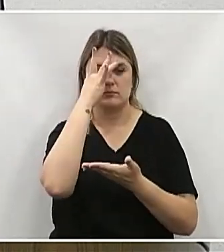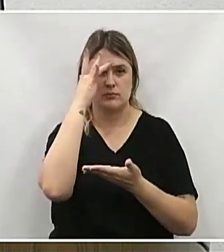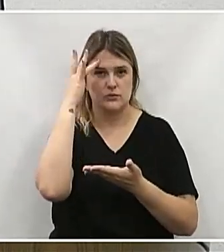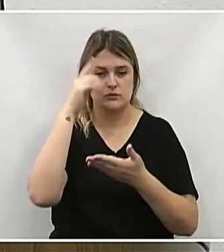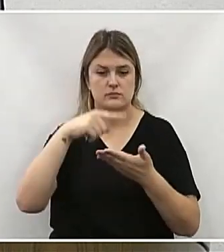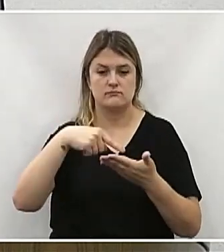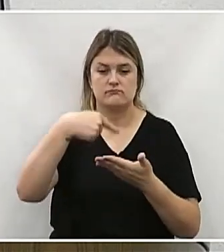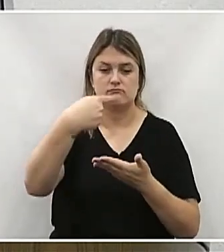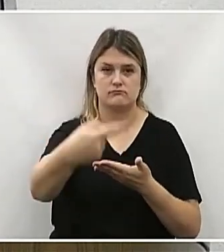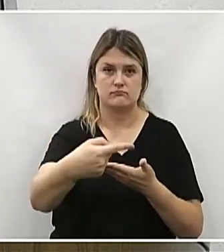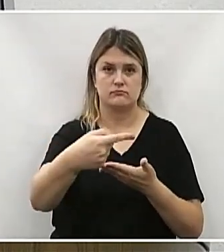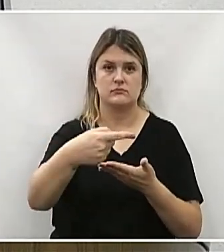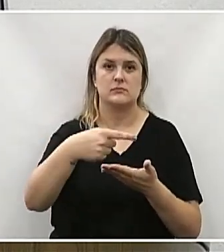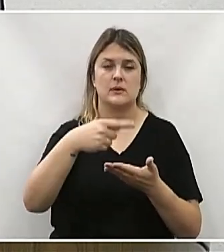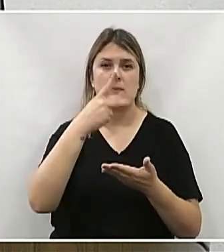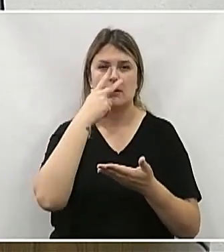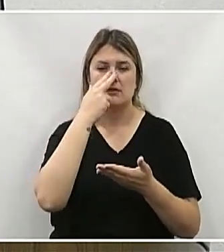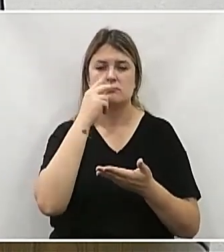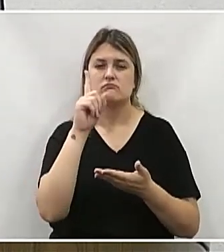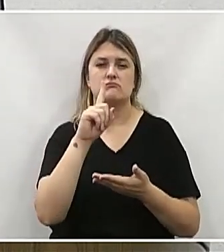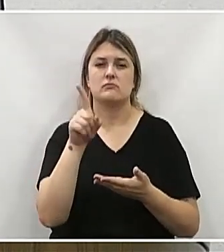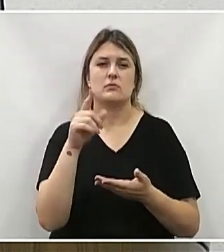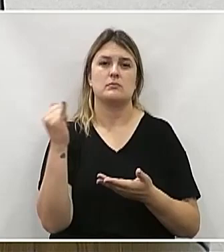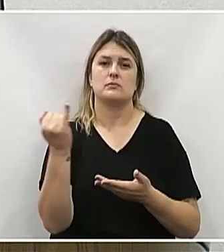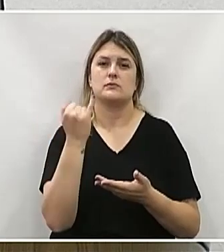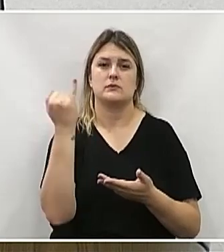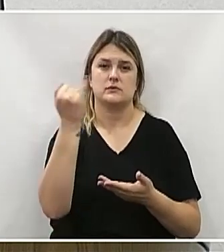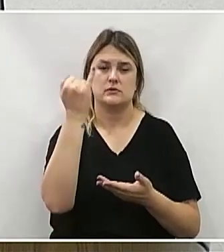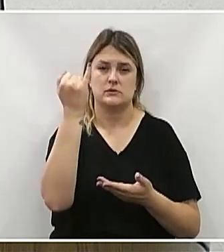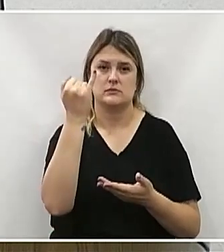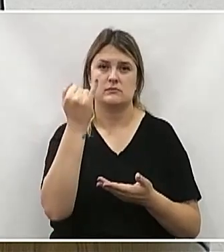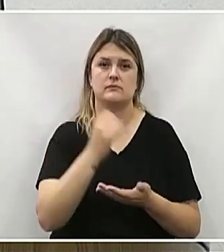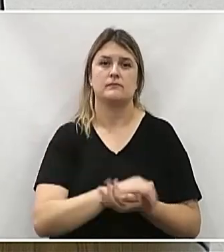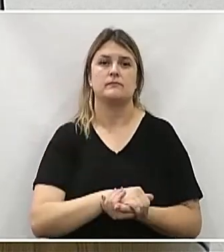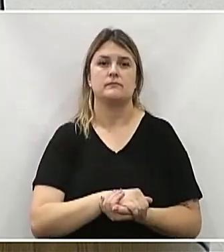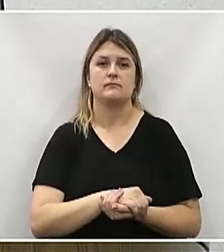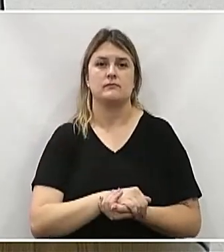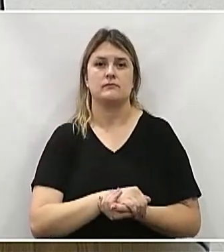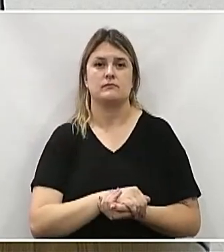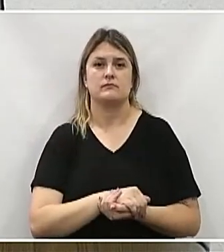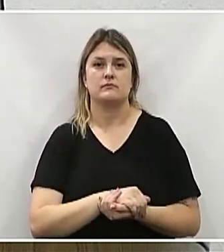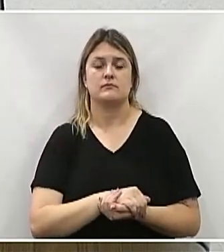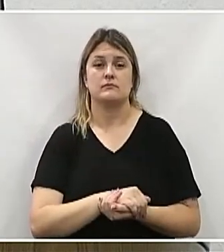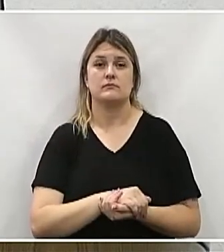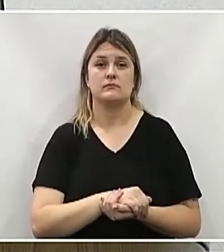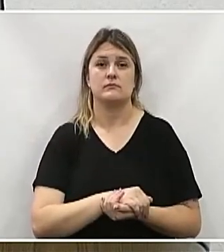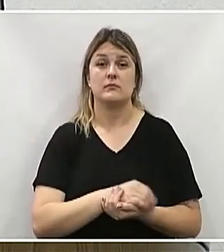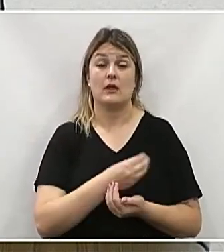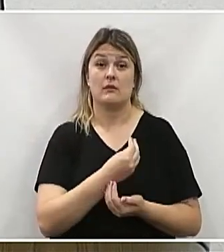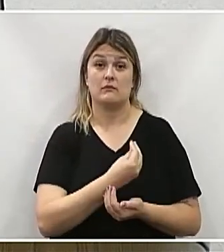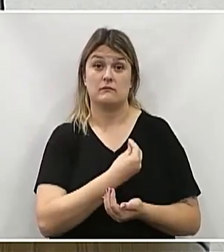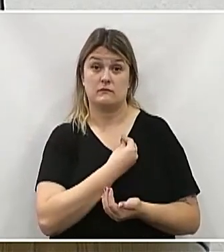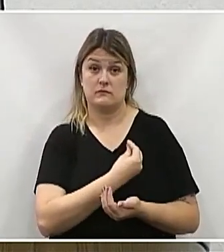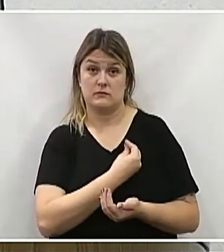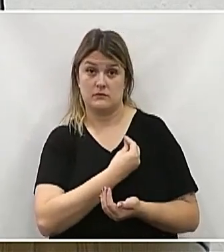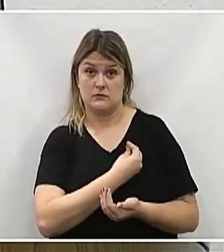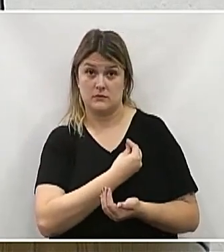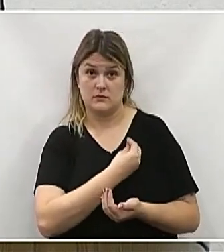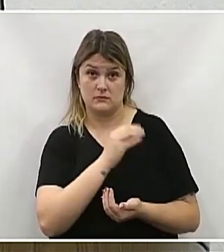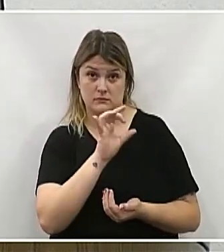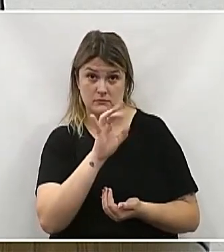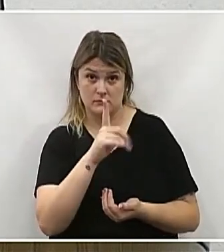tem uma importância diminuída né então só vira tema só tem a importância